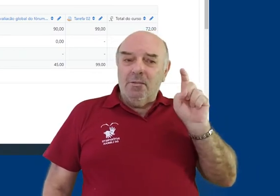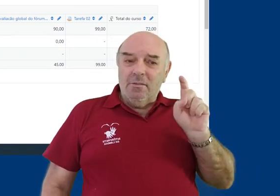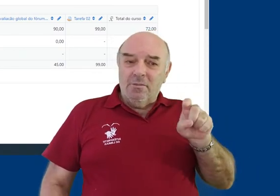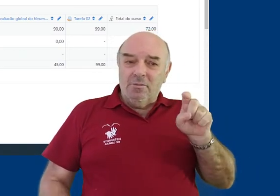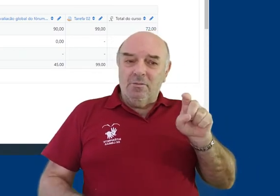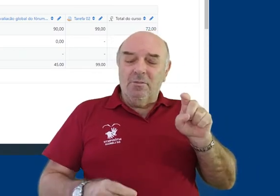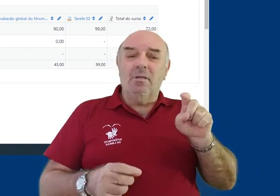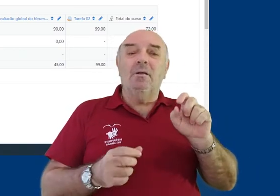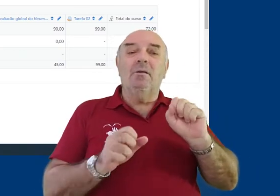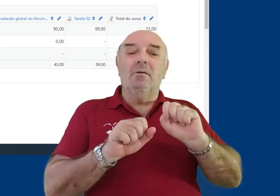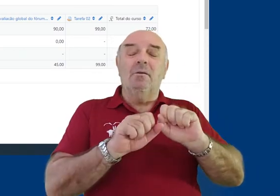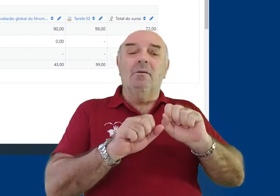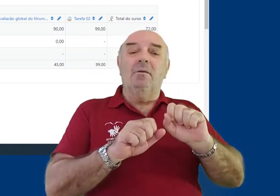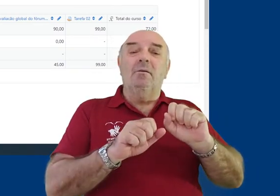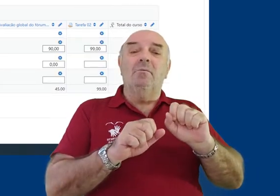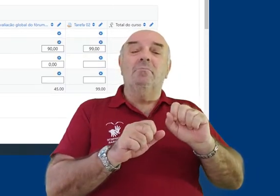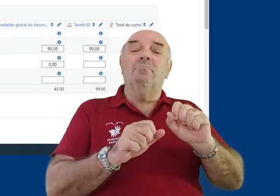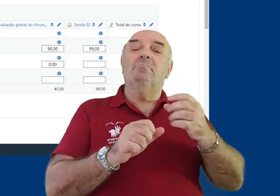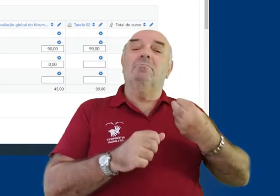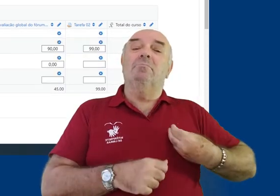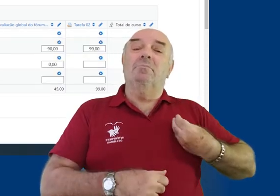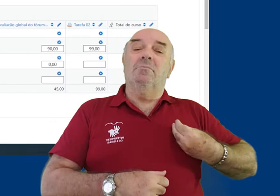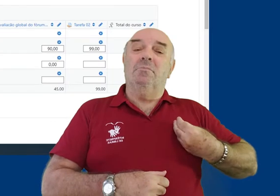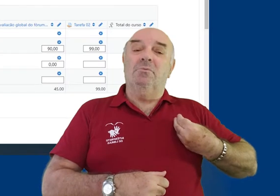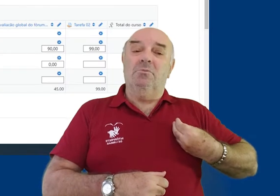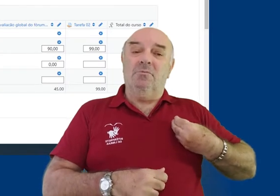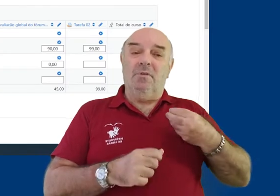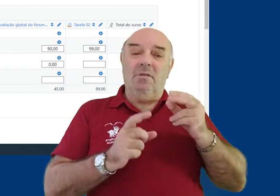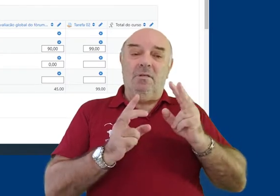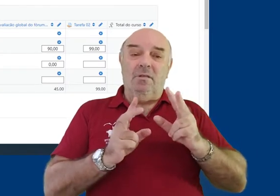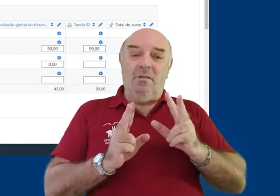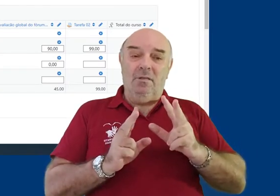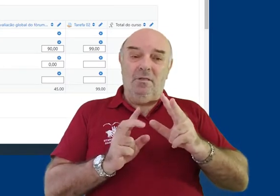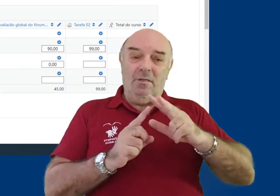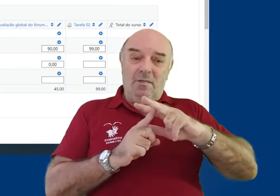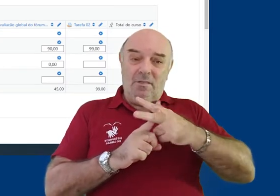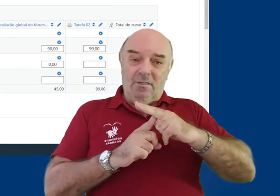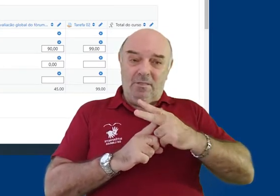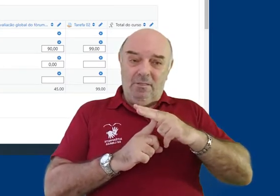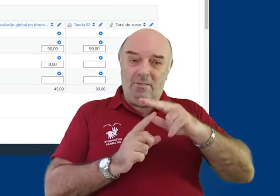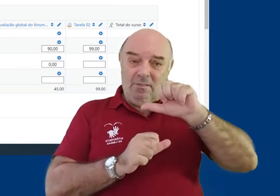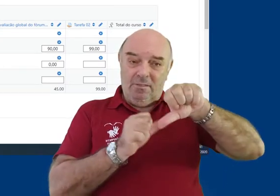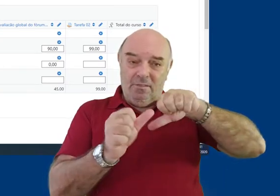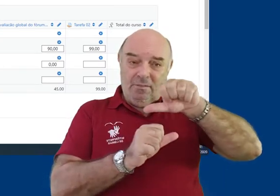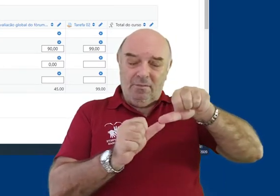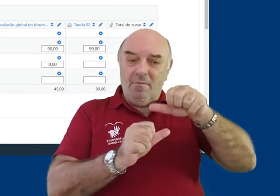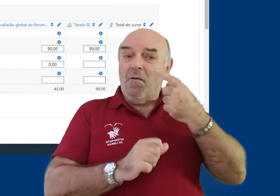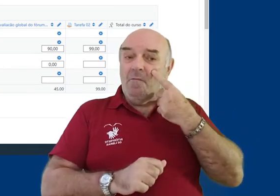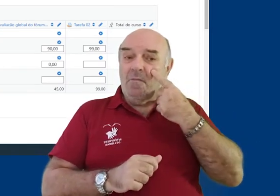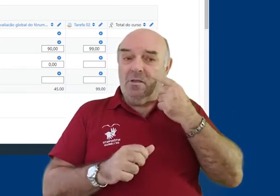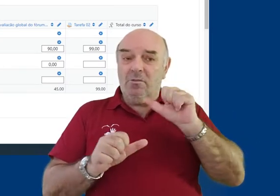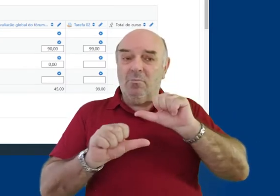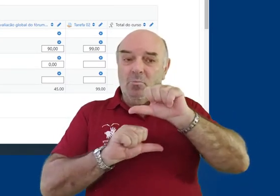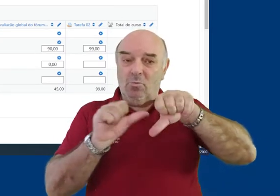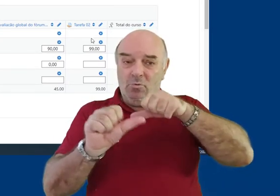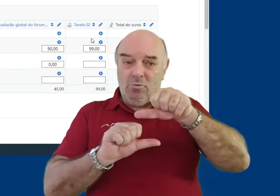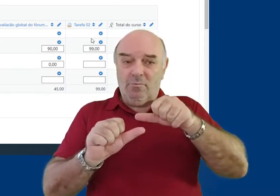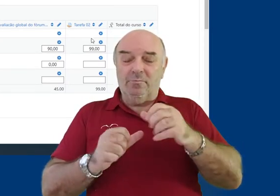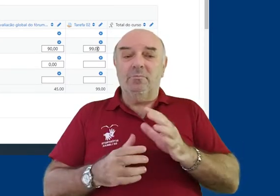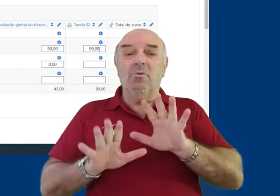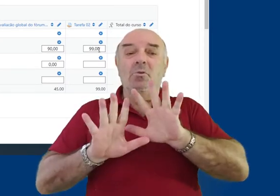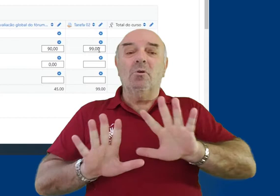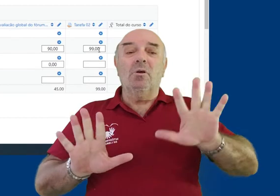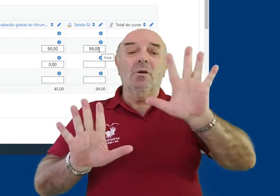à direita. Clicamos sobre ele. Reparem que o nosso relatório de notas agora foi alterado, com os campos de